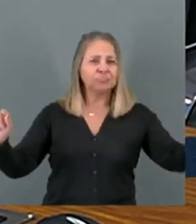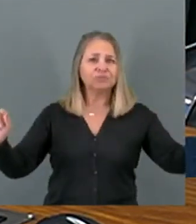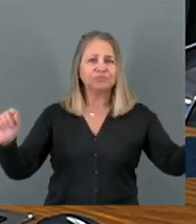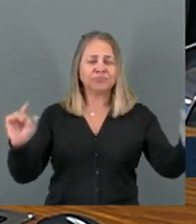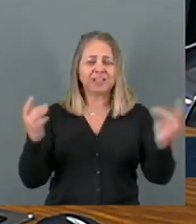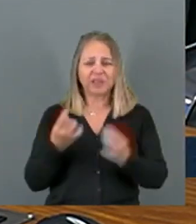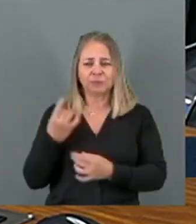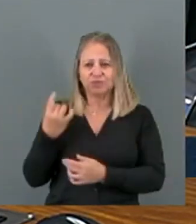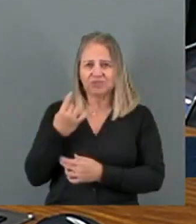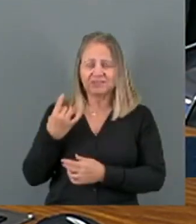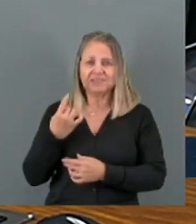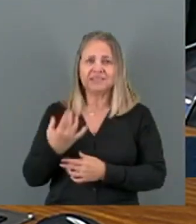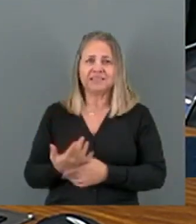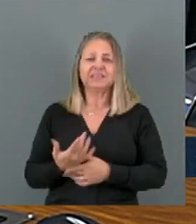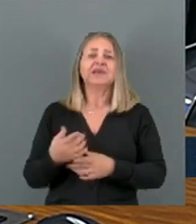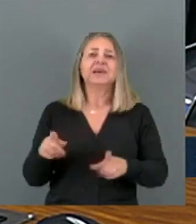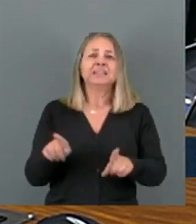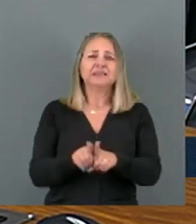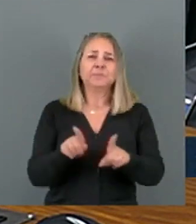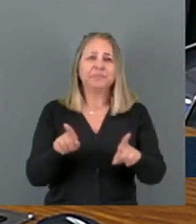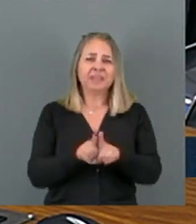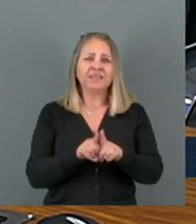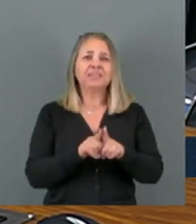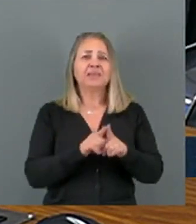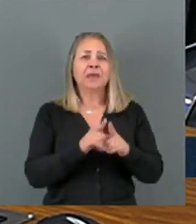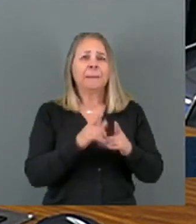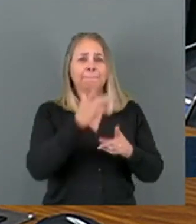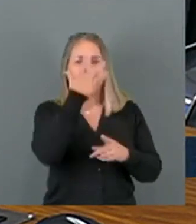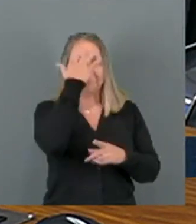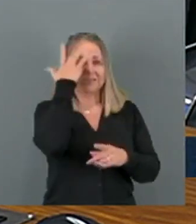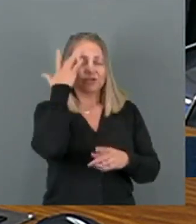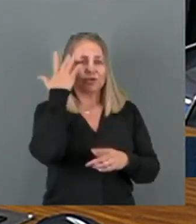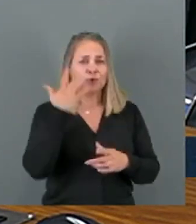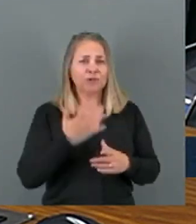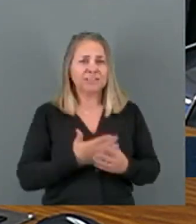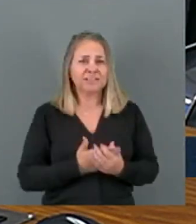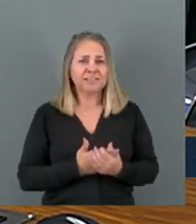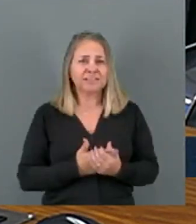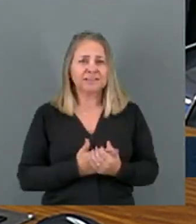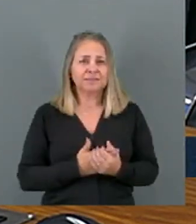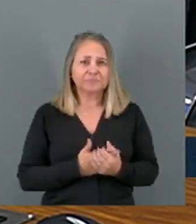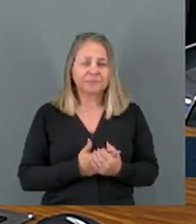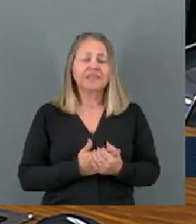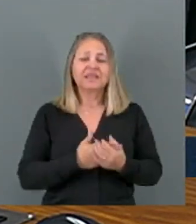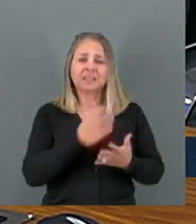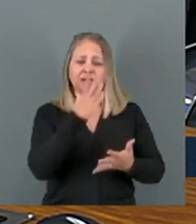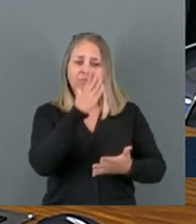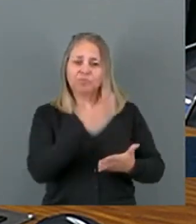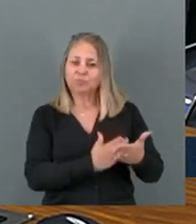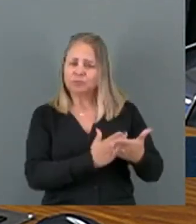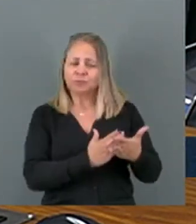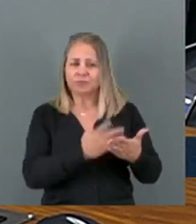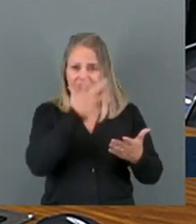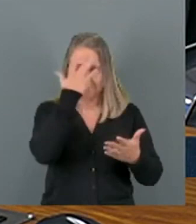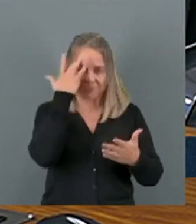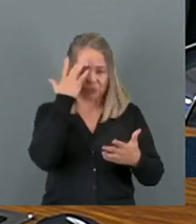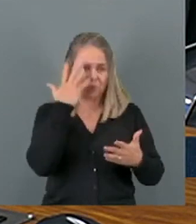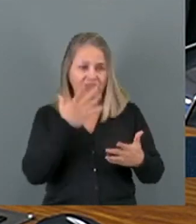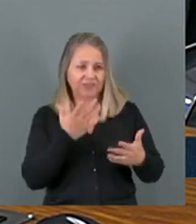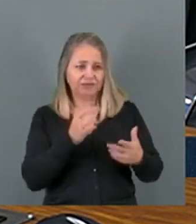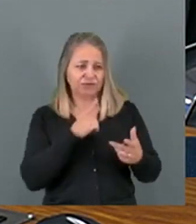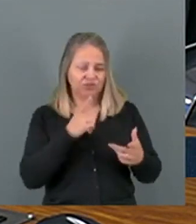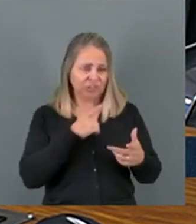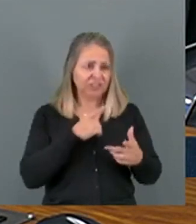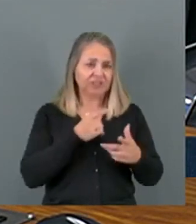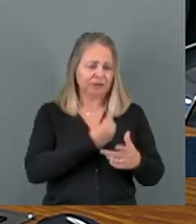casos de pessoas que são refugiadas e imigrantes. Tem uma imediata ruptura com tudo que a pessoa entende como laço cultural, como